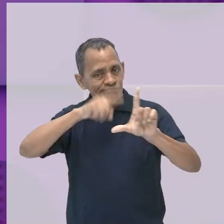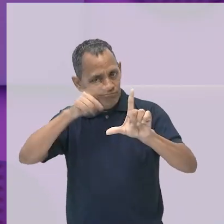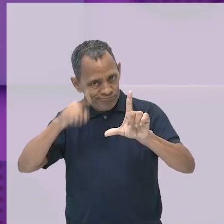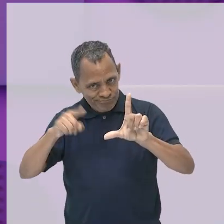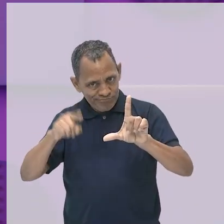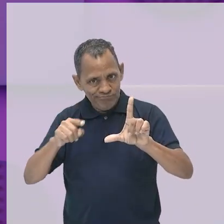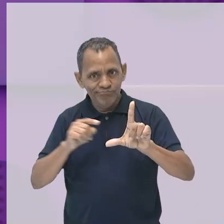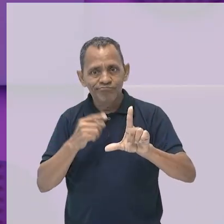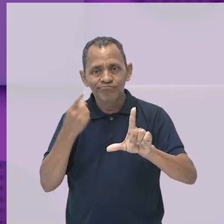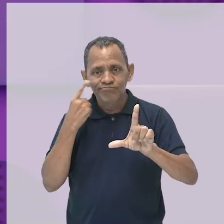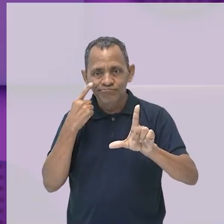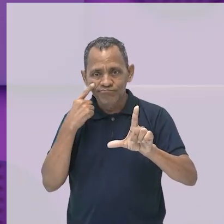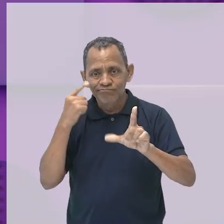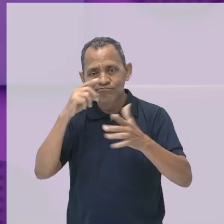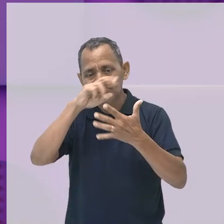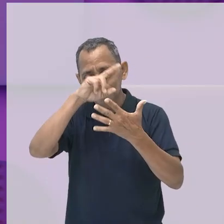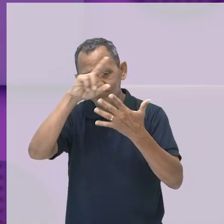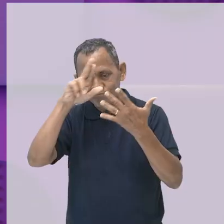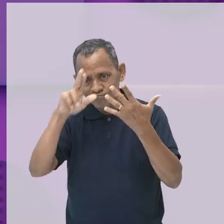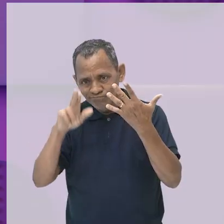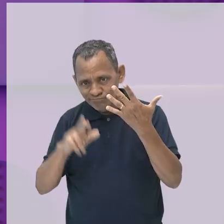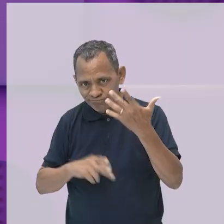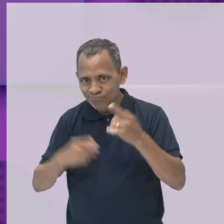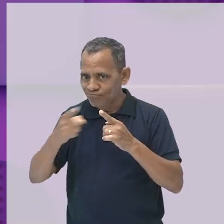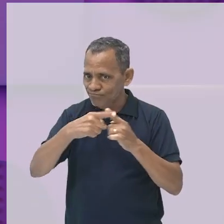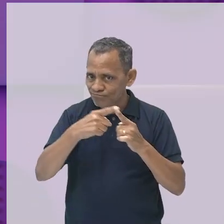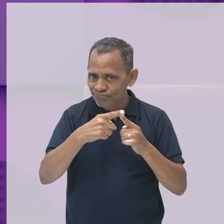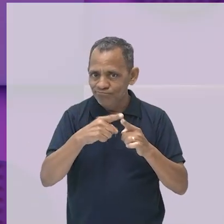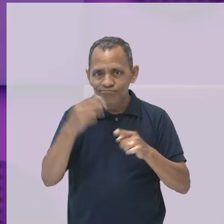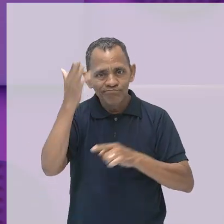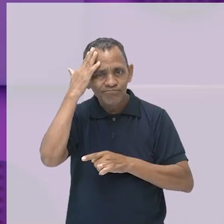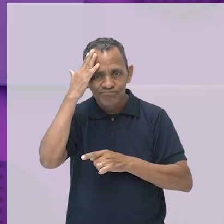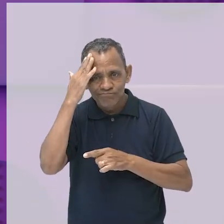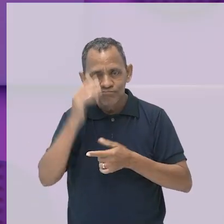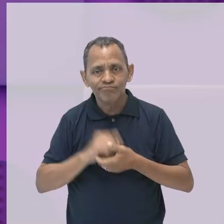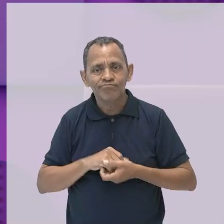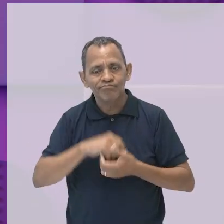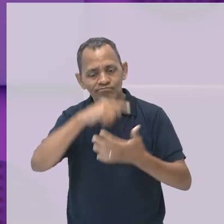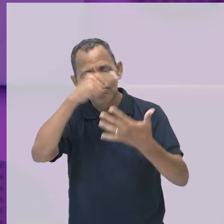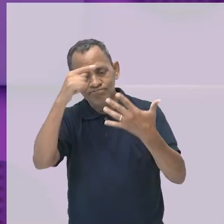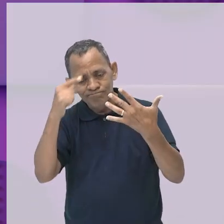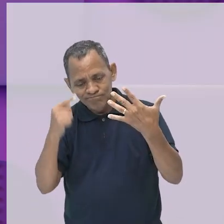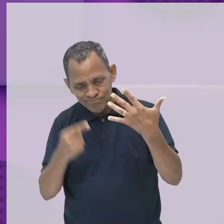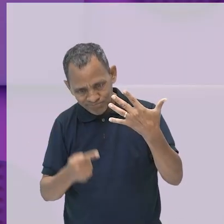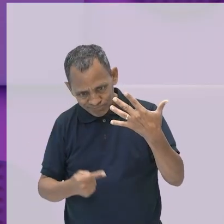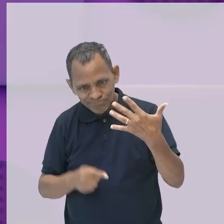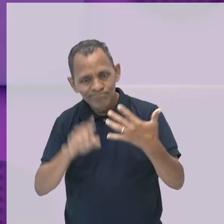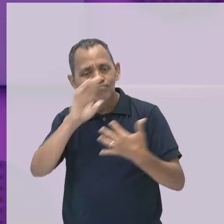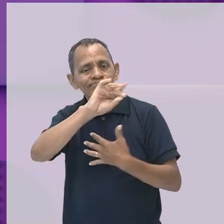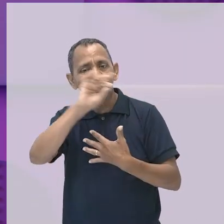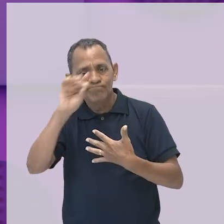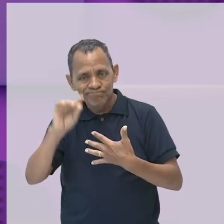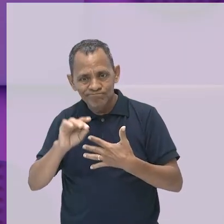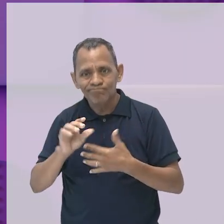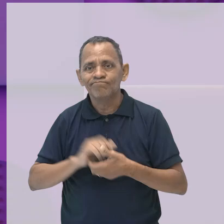né? Vimos aqui diversos tipos de gráficos e entendemos os elementos deles em cada um dos